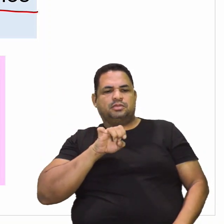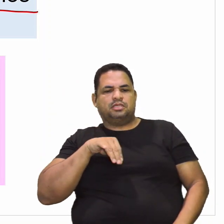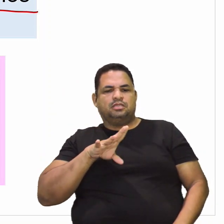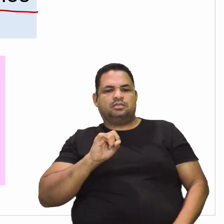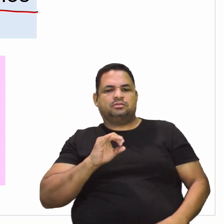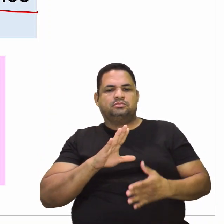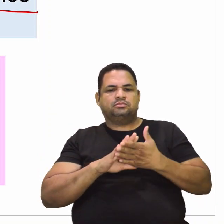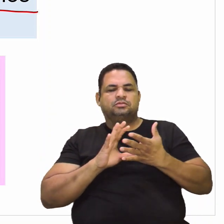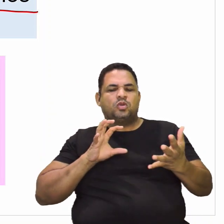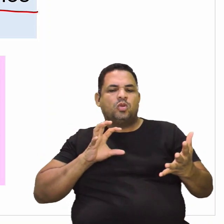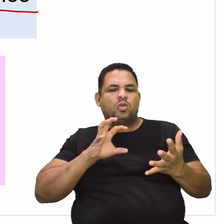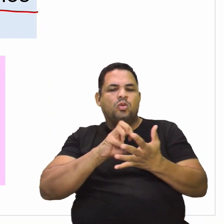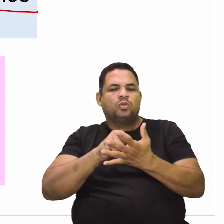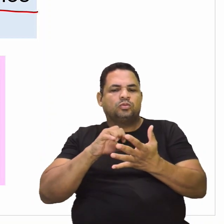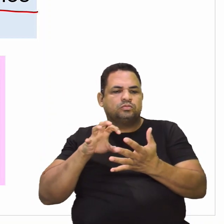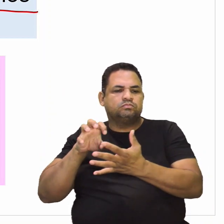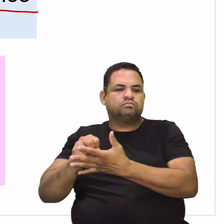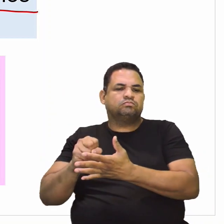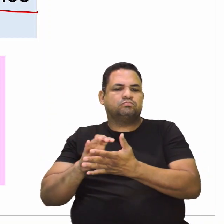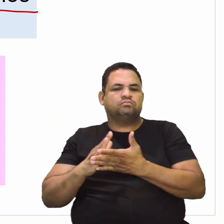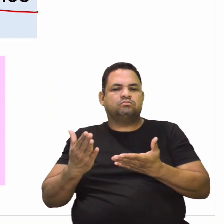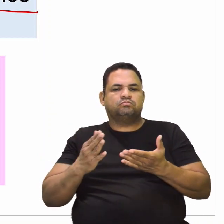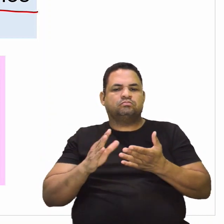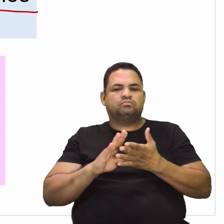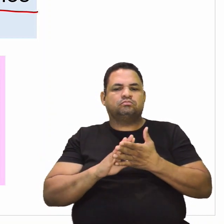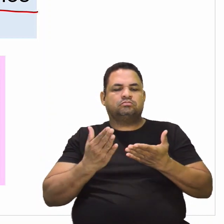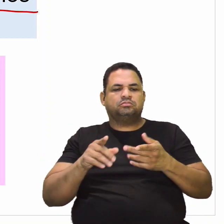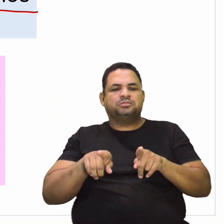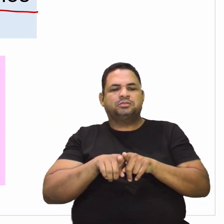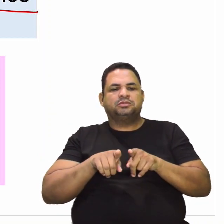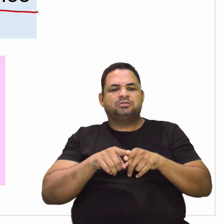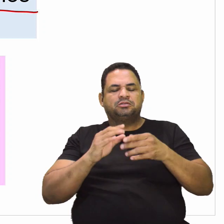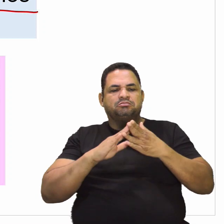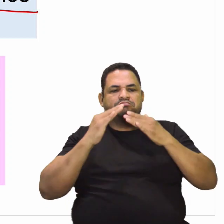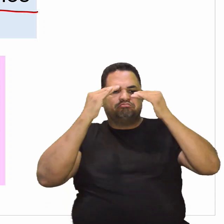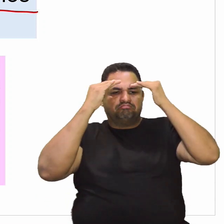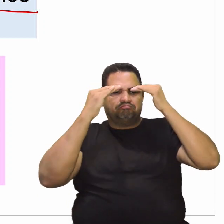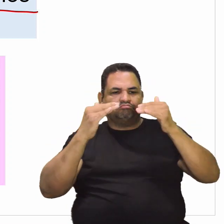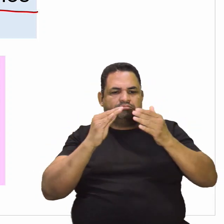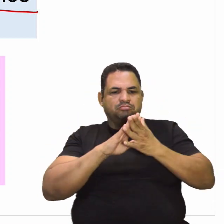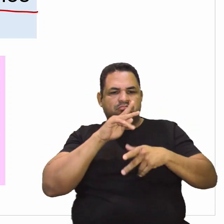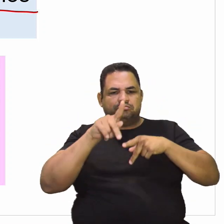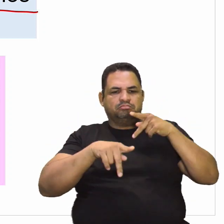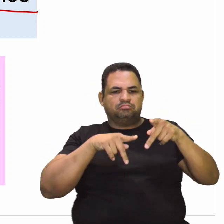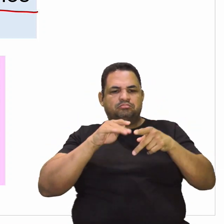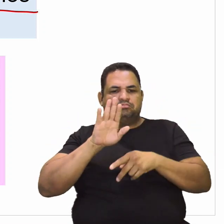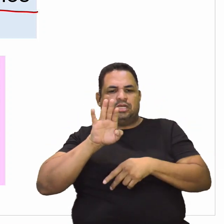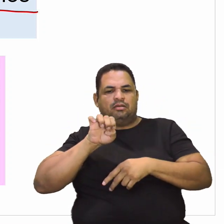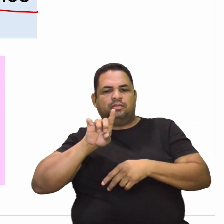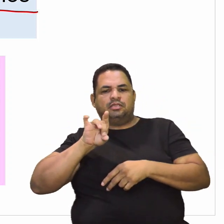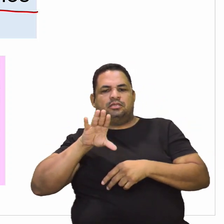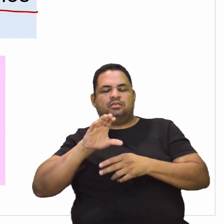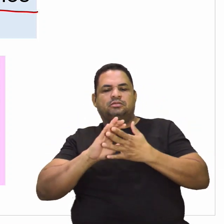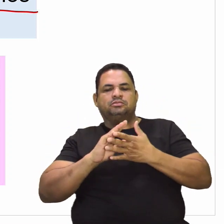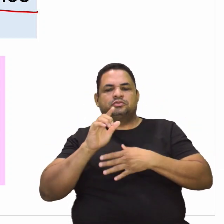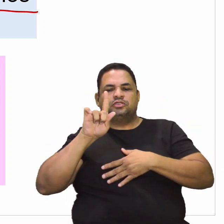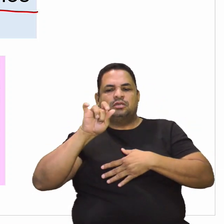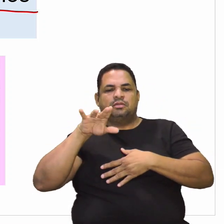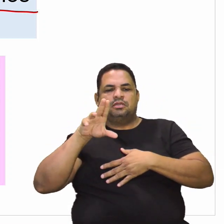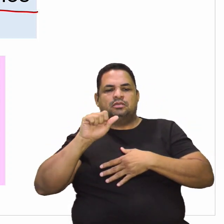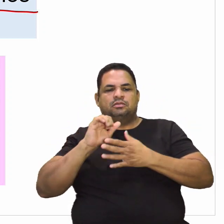ele conquistou e submeteu diversos povos bárbaros